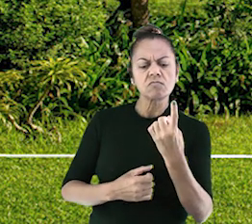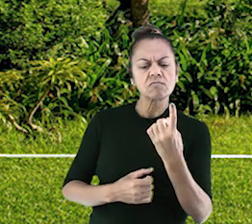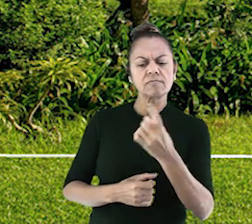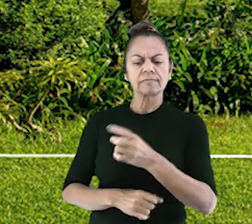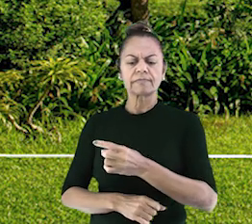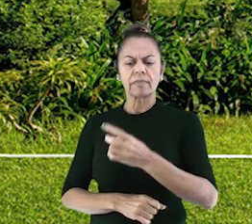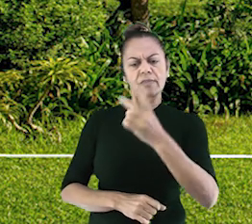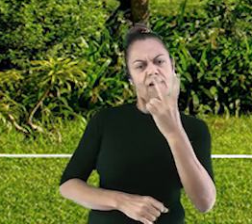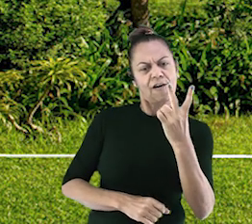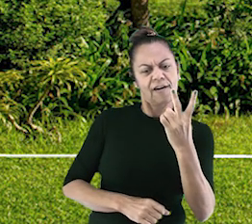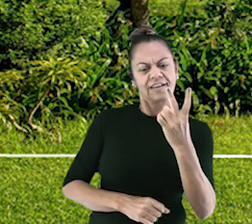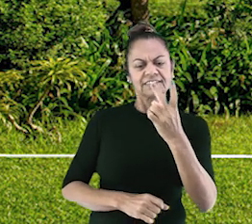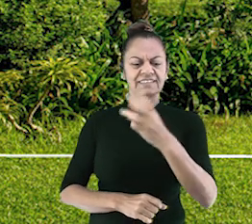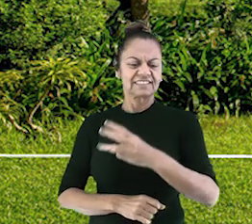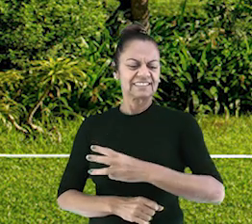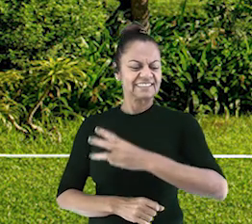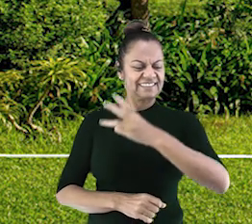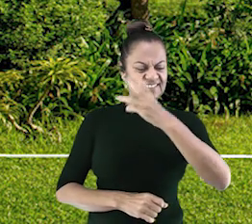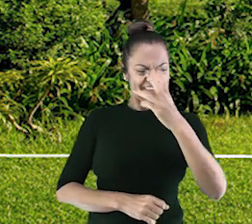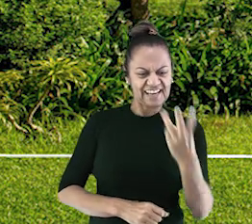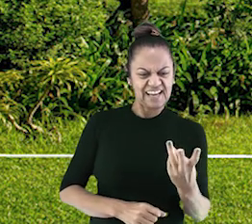Conte comigo, vai!